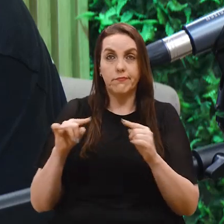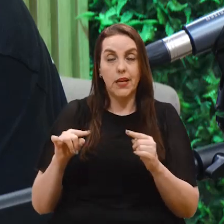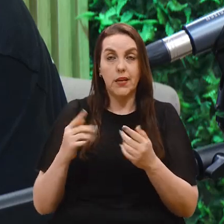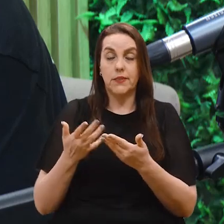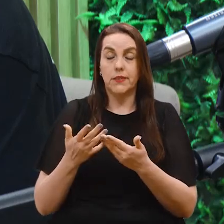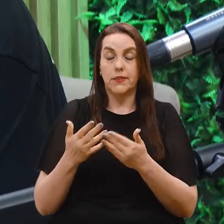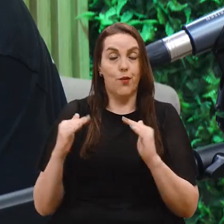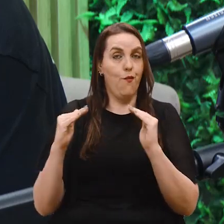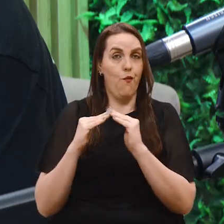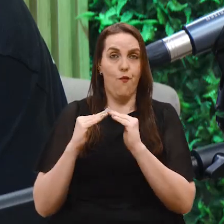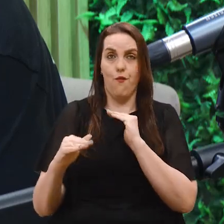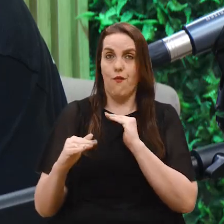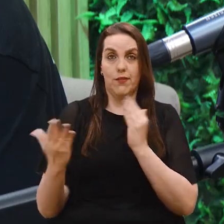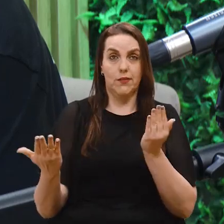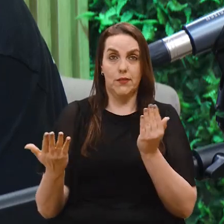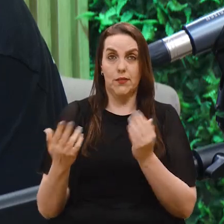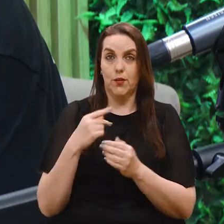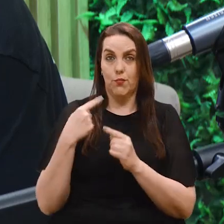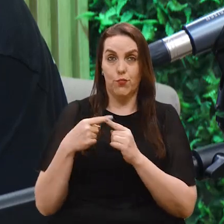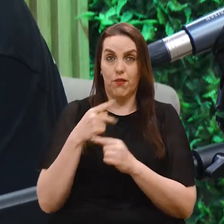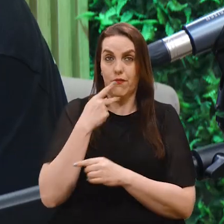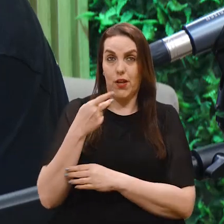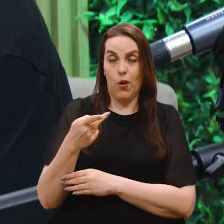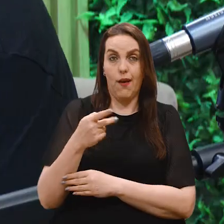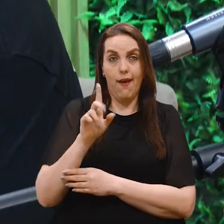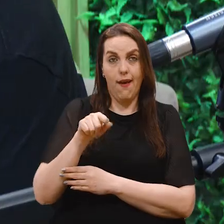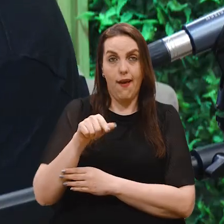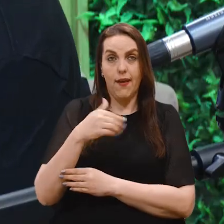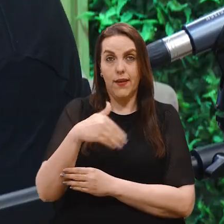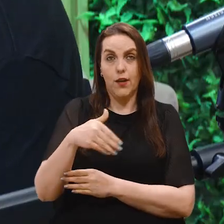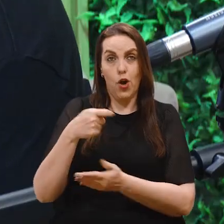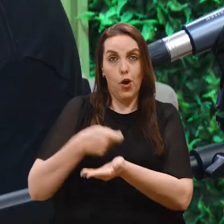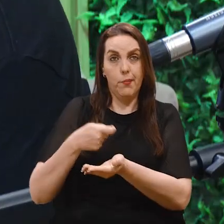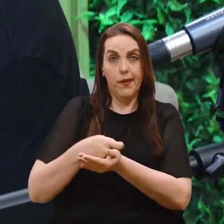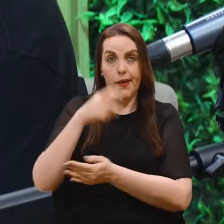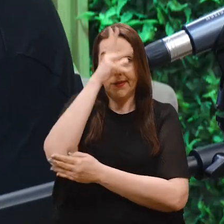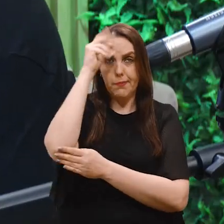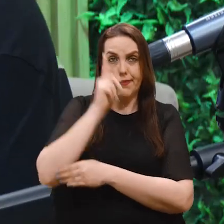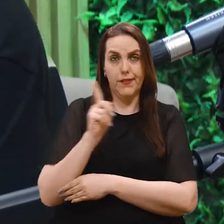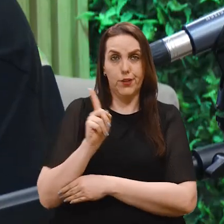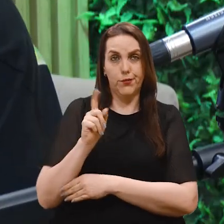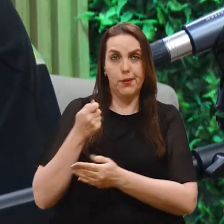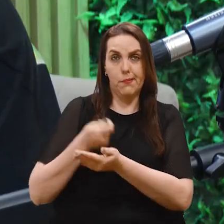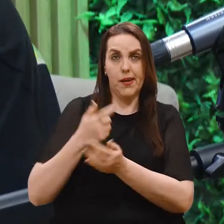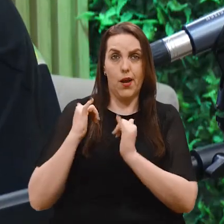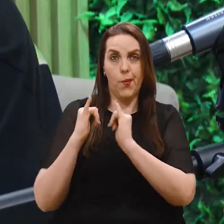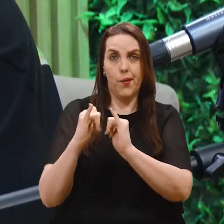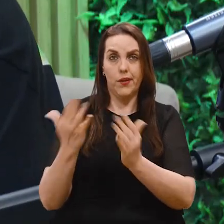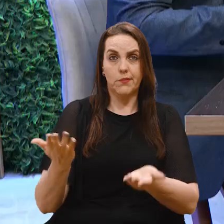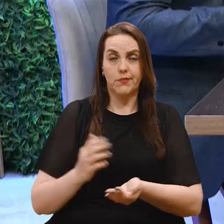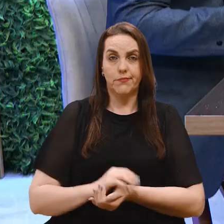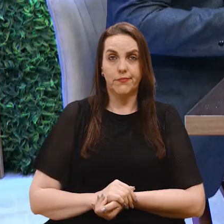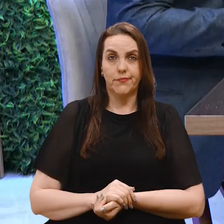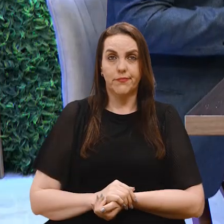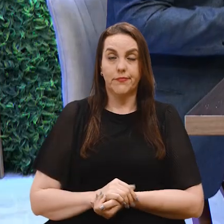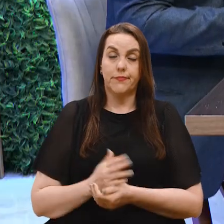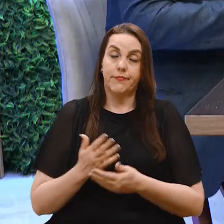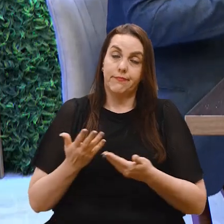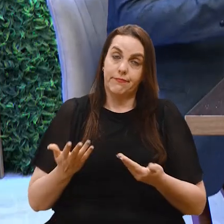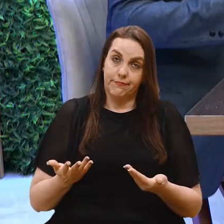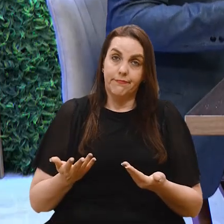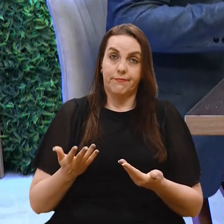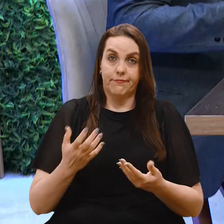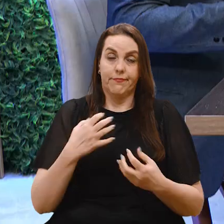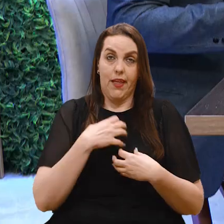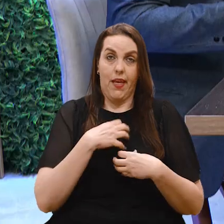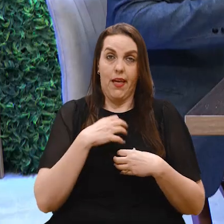não concordaram porque eles disseram que ali é obrigação da prefeitura porque é a linha de ônibus, passa ônibus ali. Enfim, de qualquer maneira,